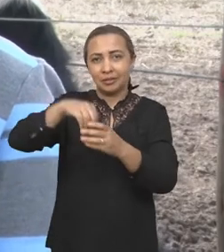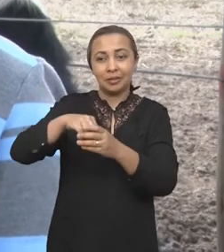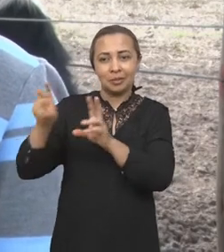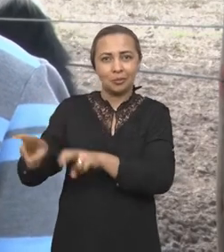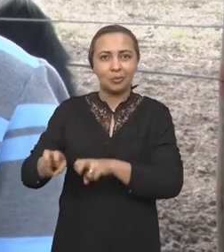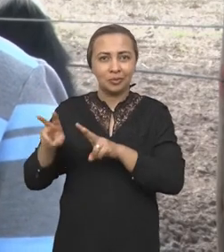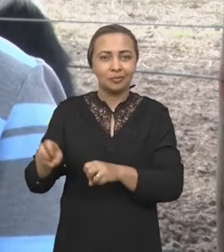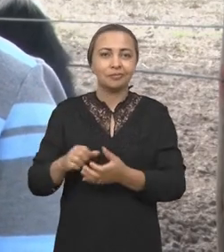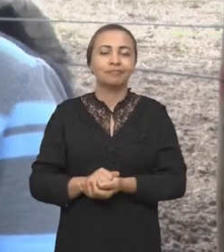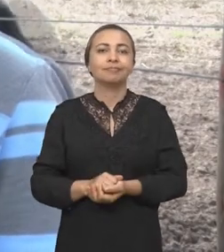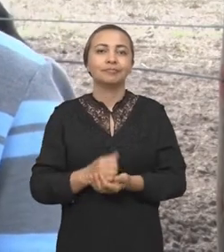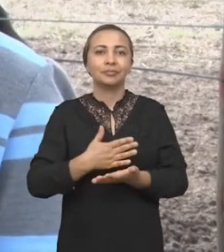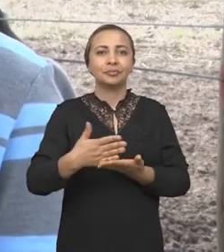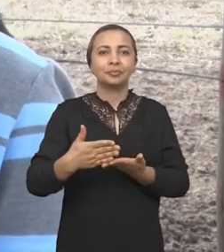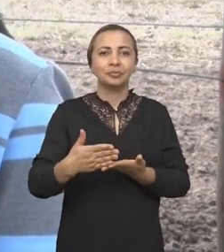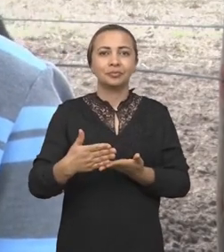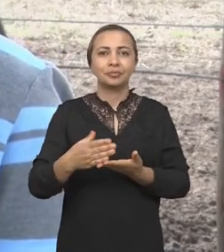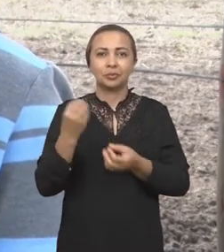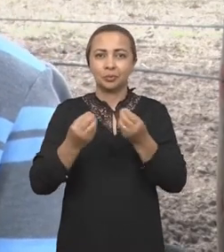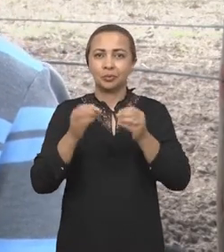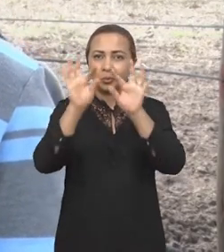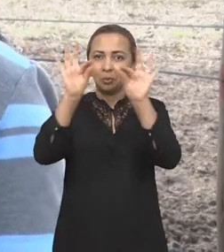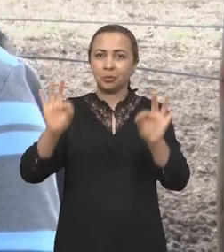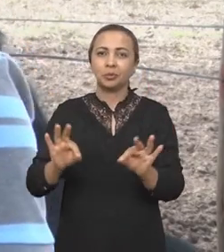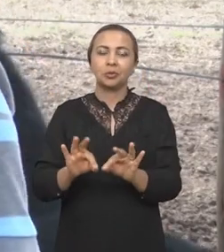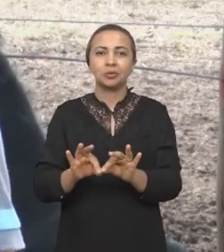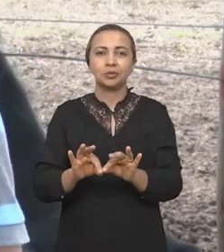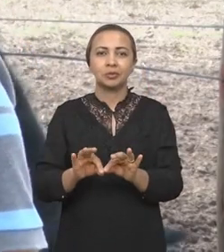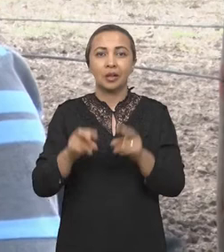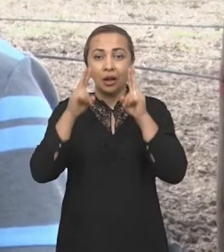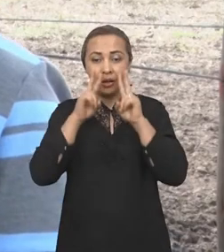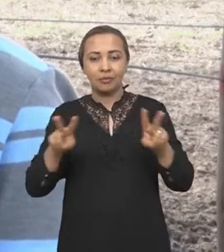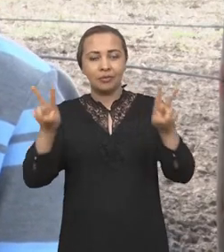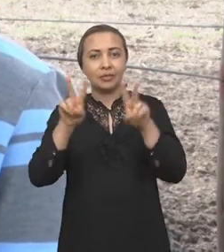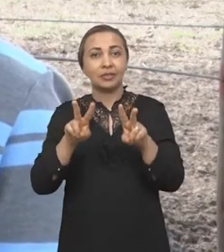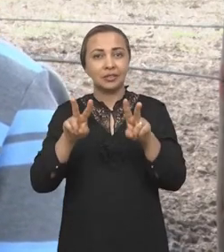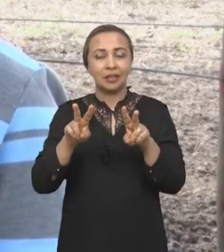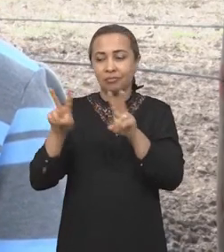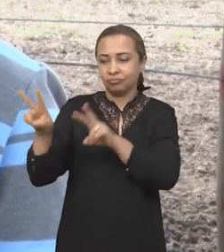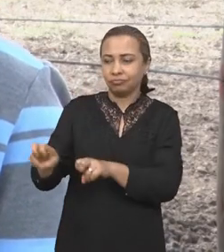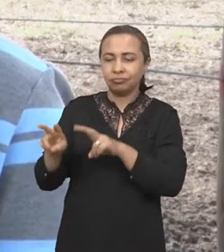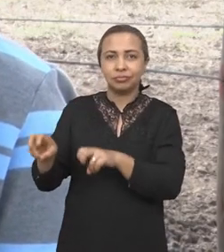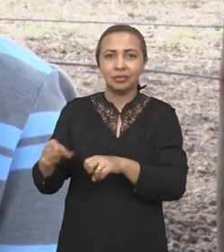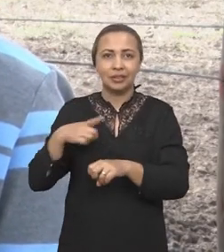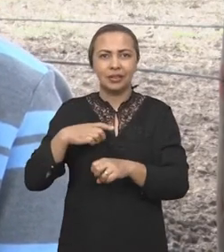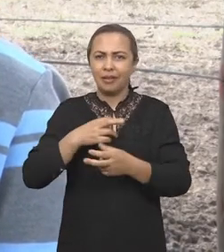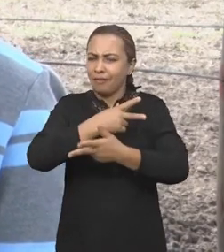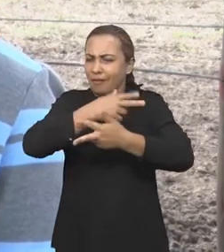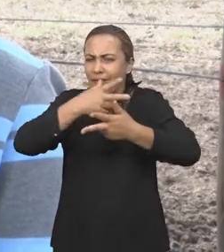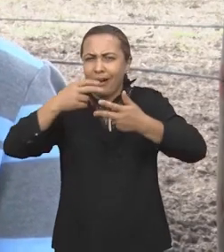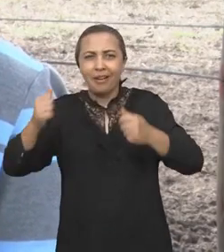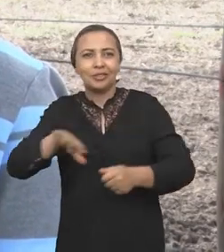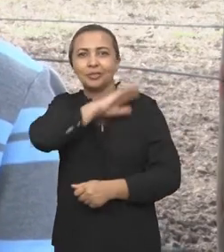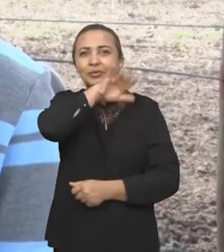das propriedades. No princípio, como é um projeto que visa fazendas com grande quantidade de